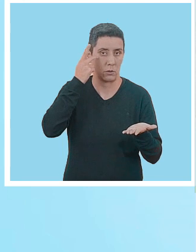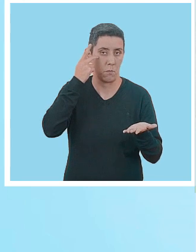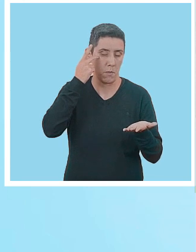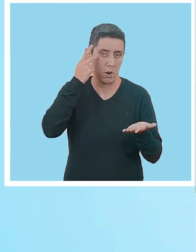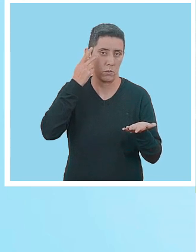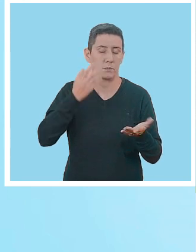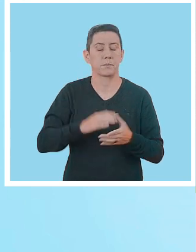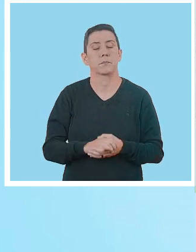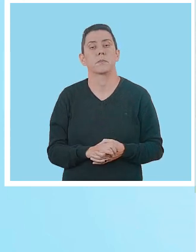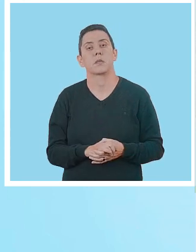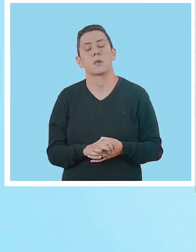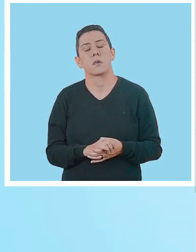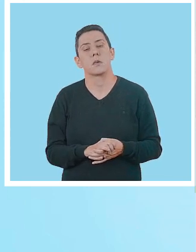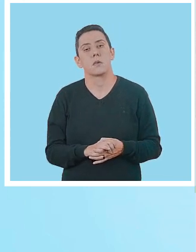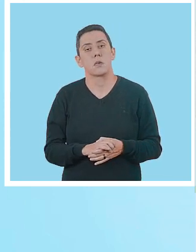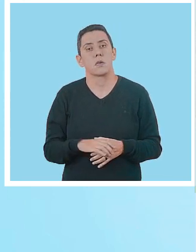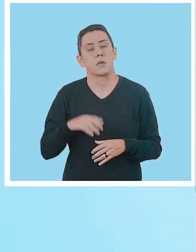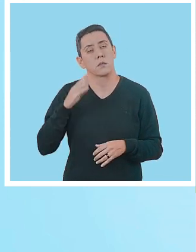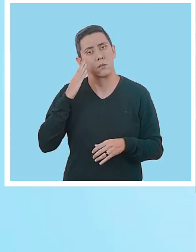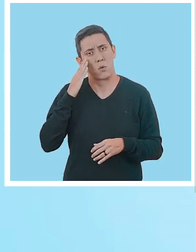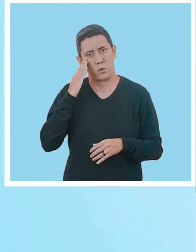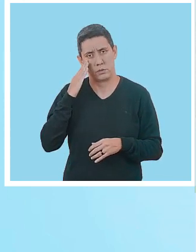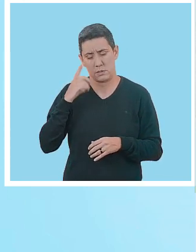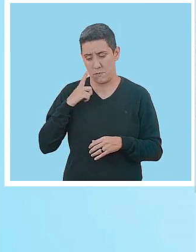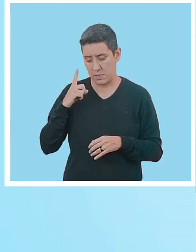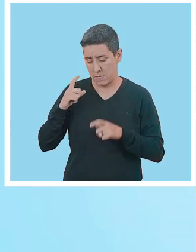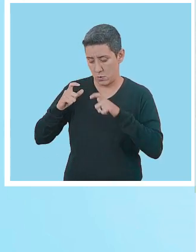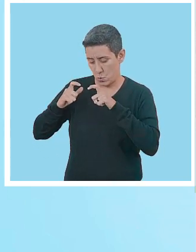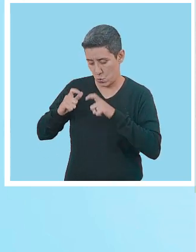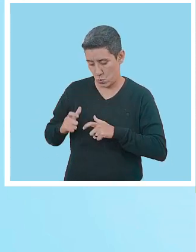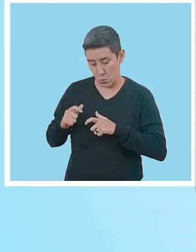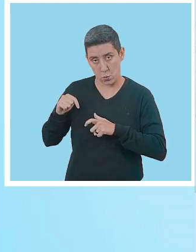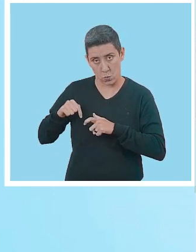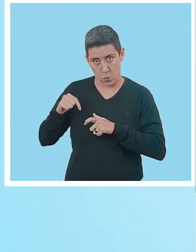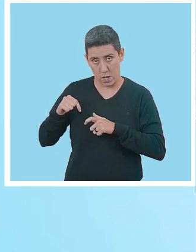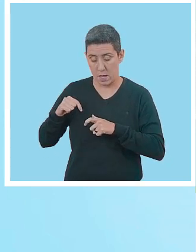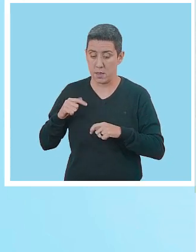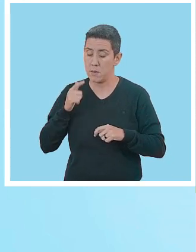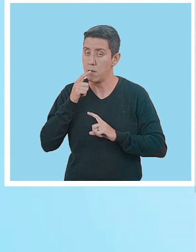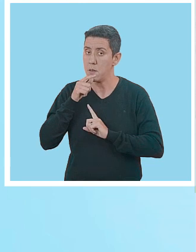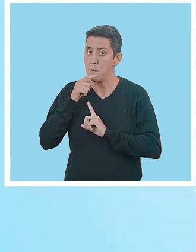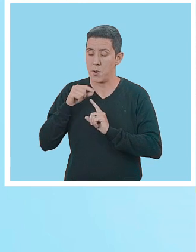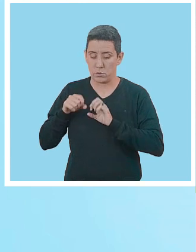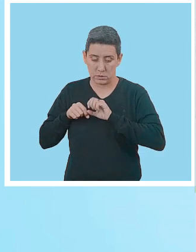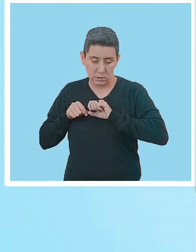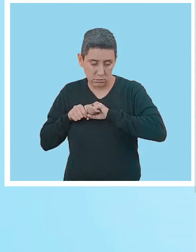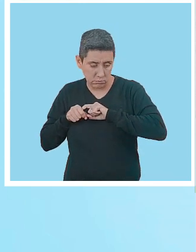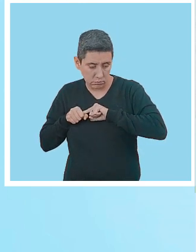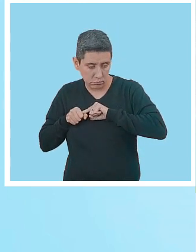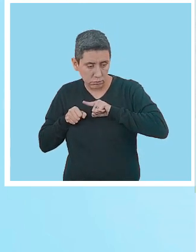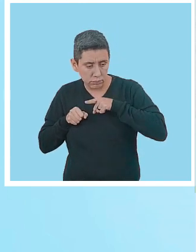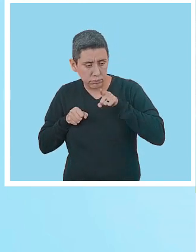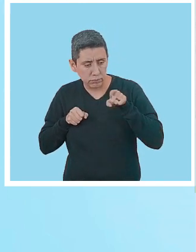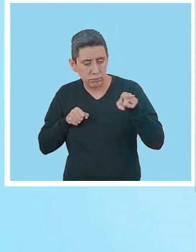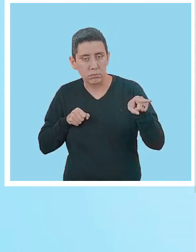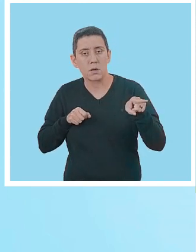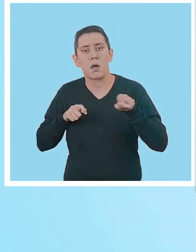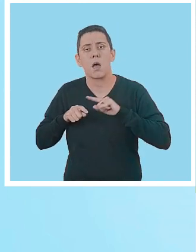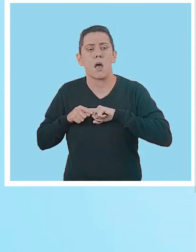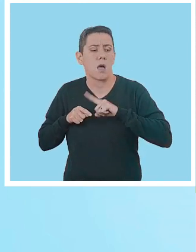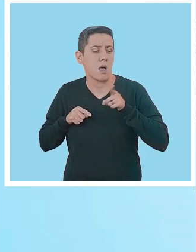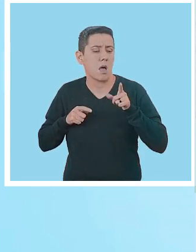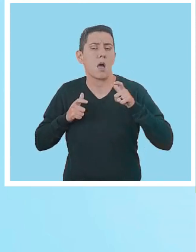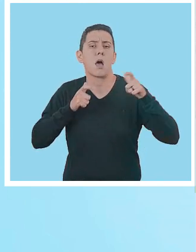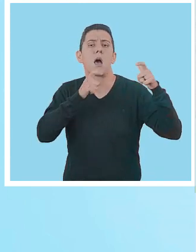a transmissão que é o transporte dessa energia até a carga né até um dia essa energia vai ser